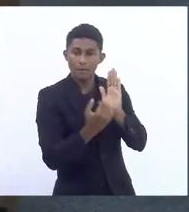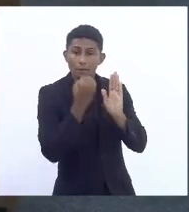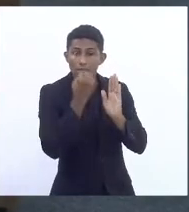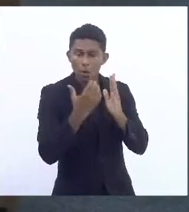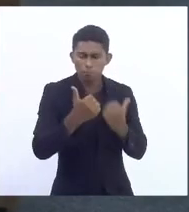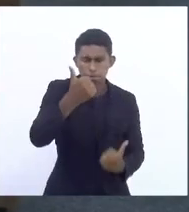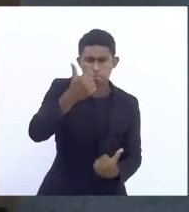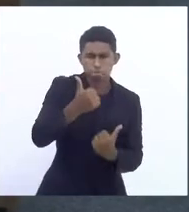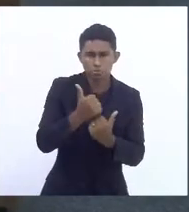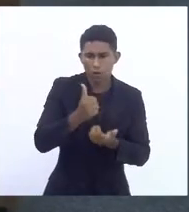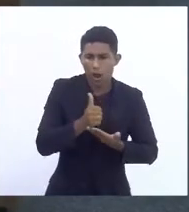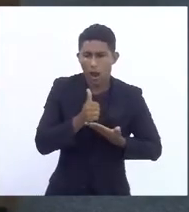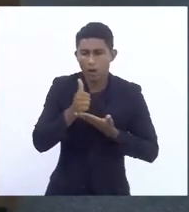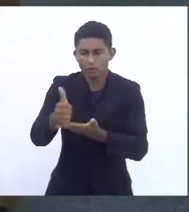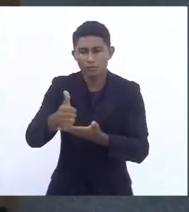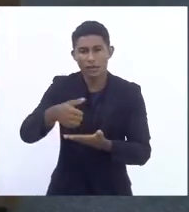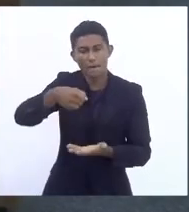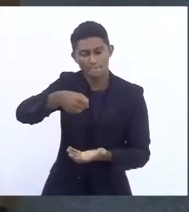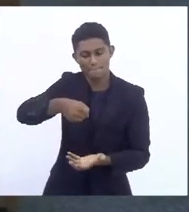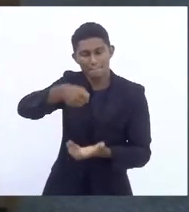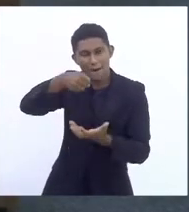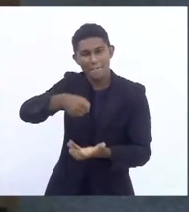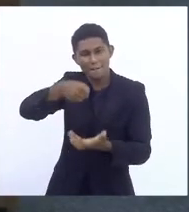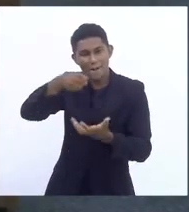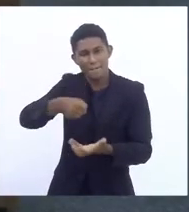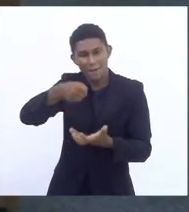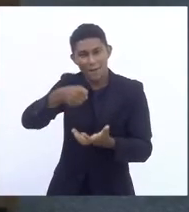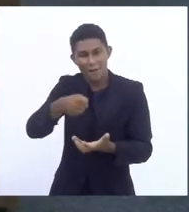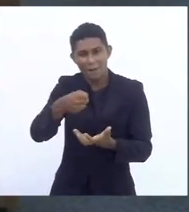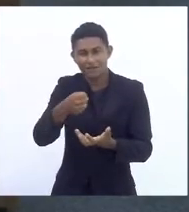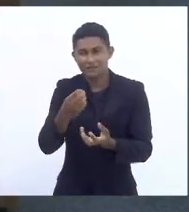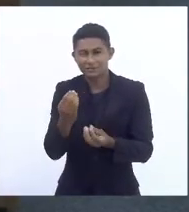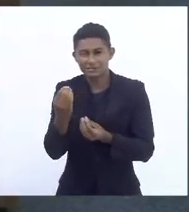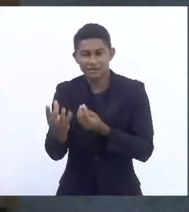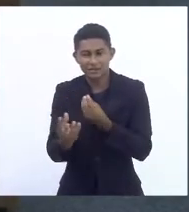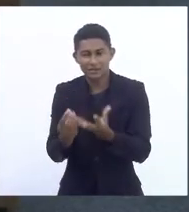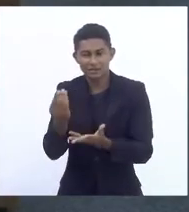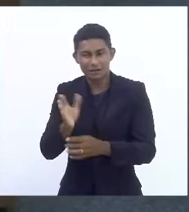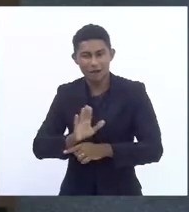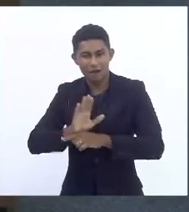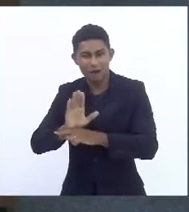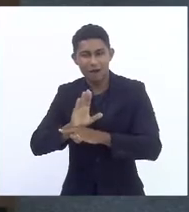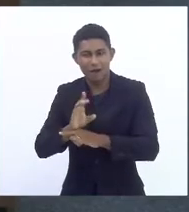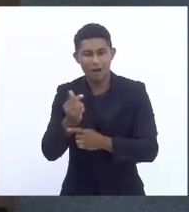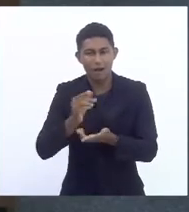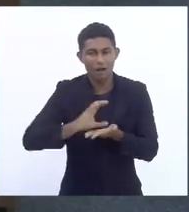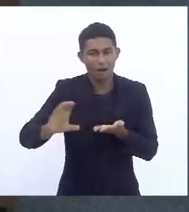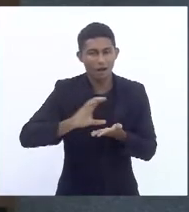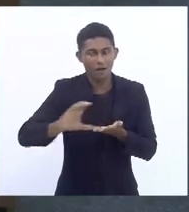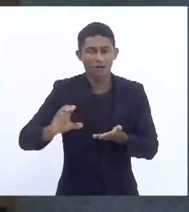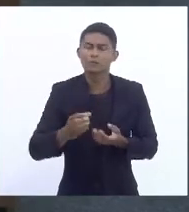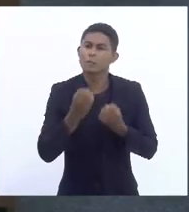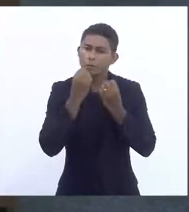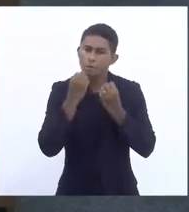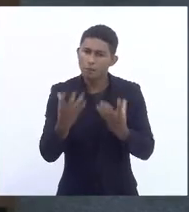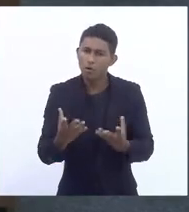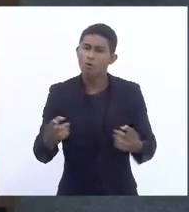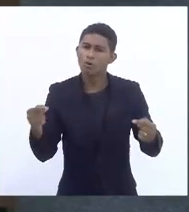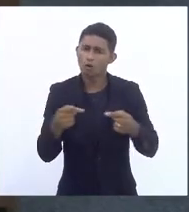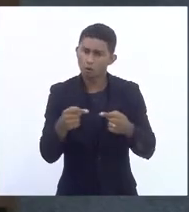a Bolsa Universitária como alicerce é extremamente meritório. Ele garante os direitos humanos e, acima de